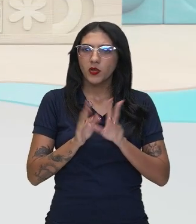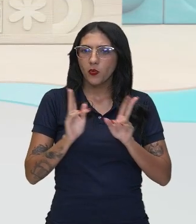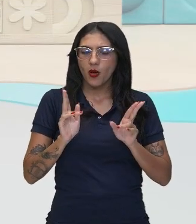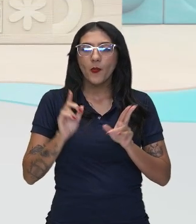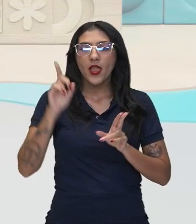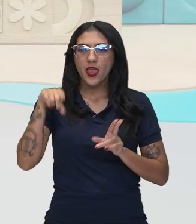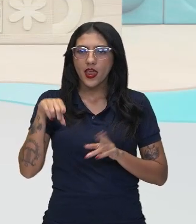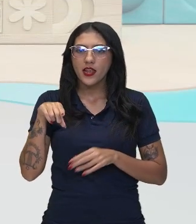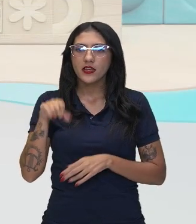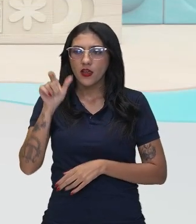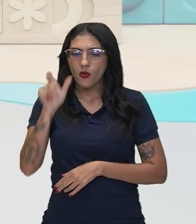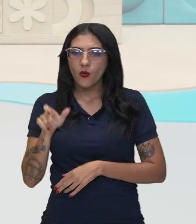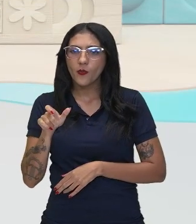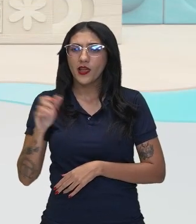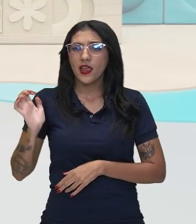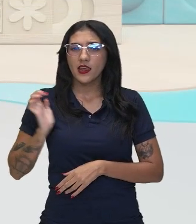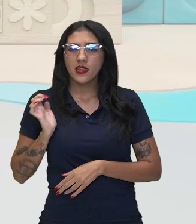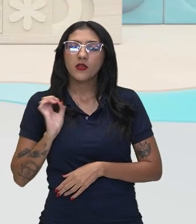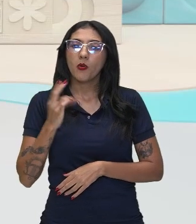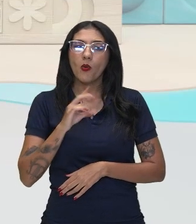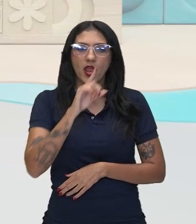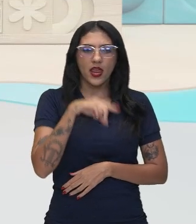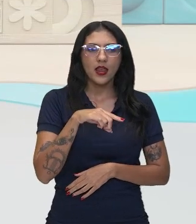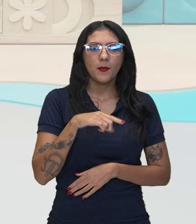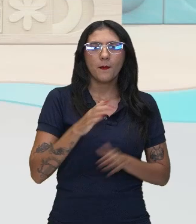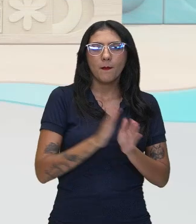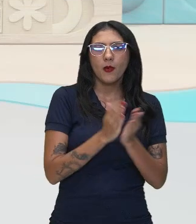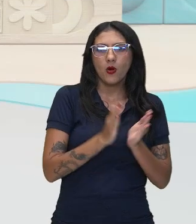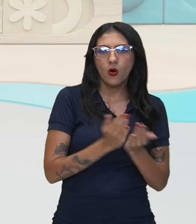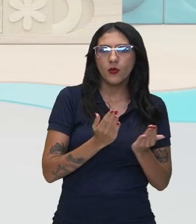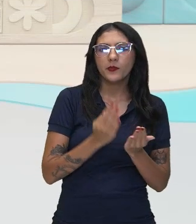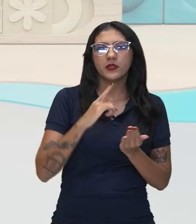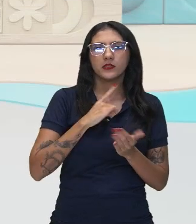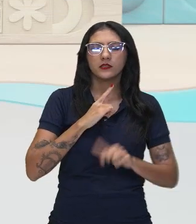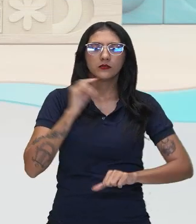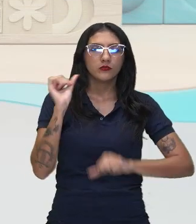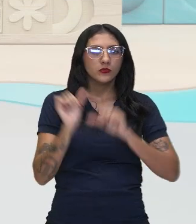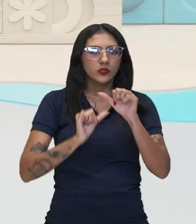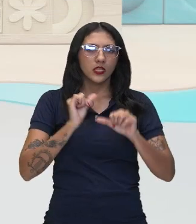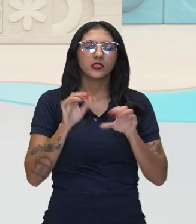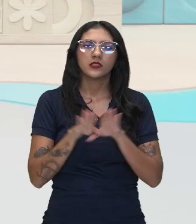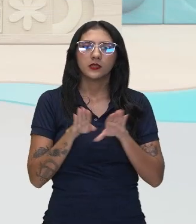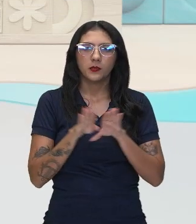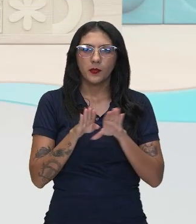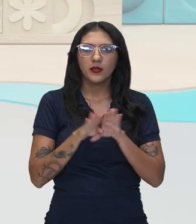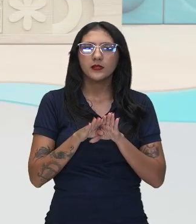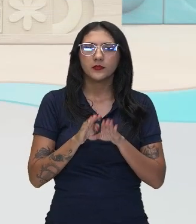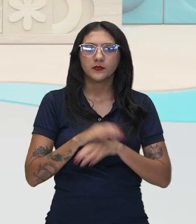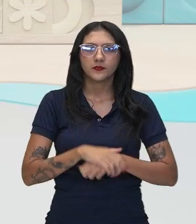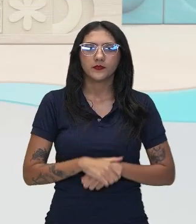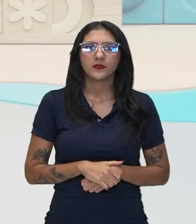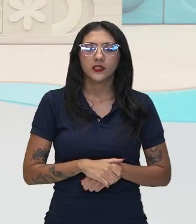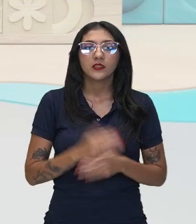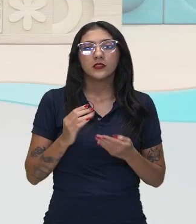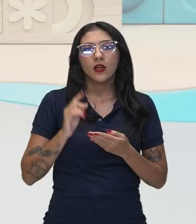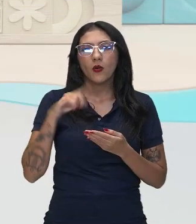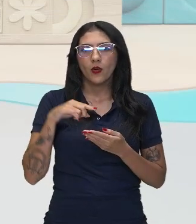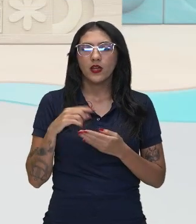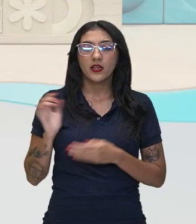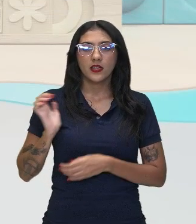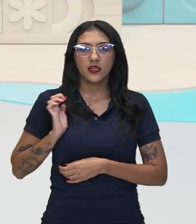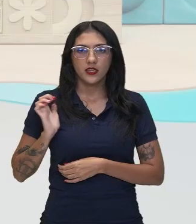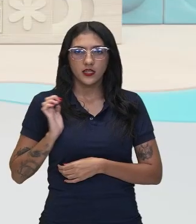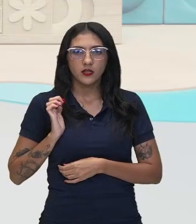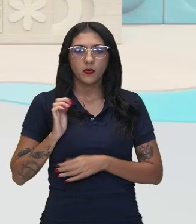é rico, ele é pobre. Eu tenho alteração aí, então, de sentido nessas palavras. Logo, a palavra rico